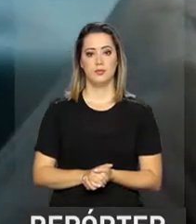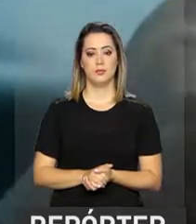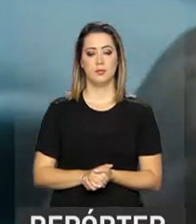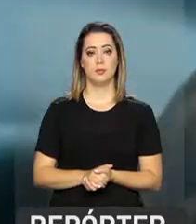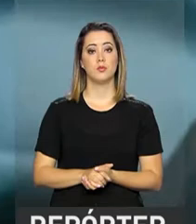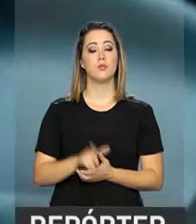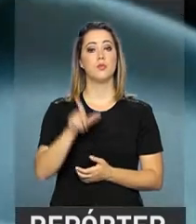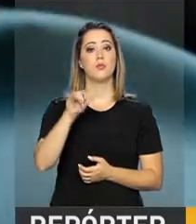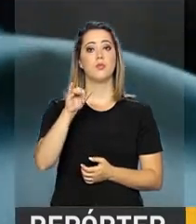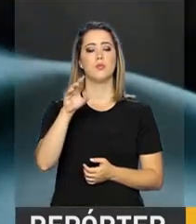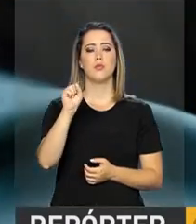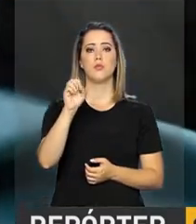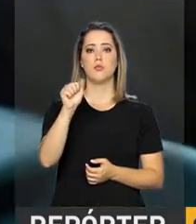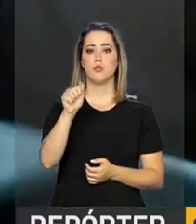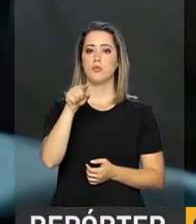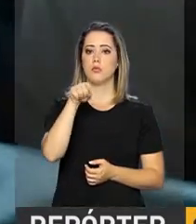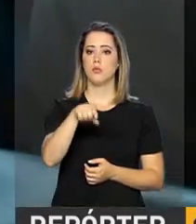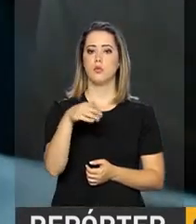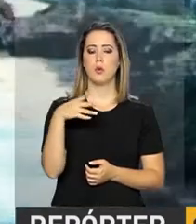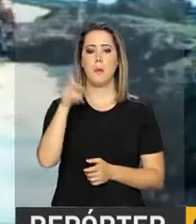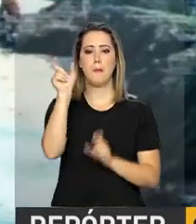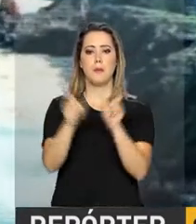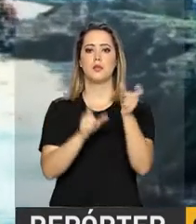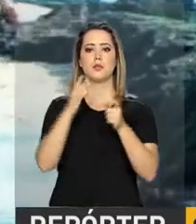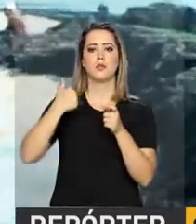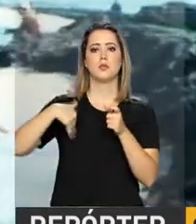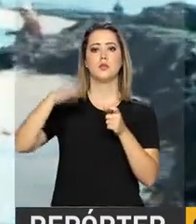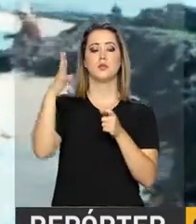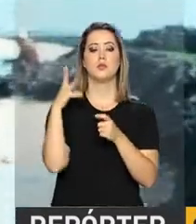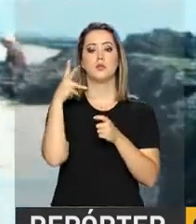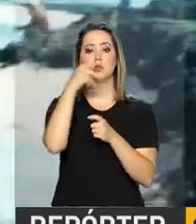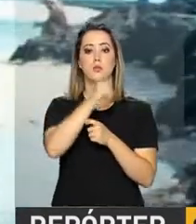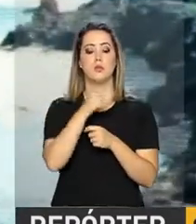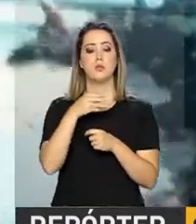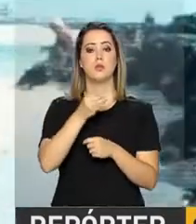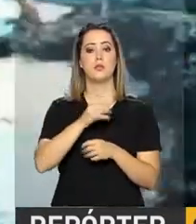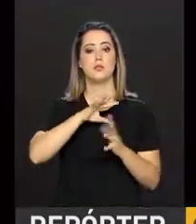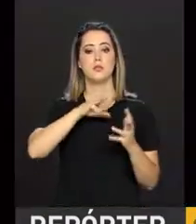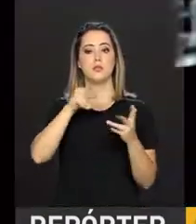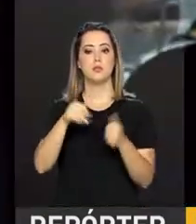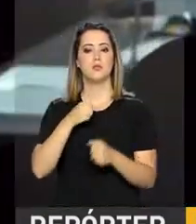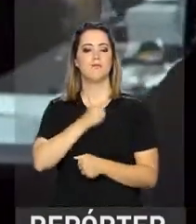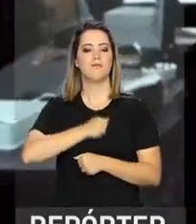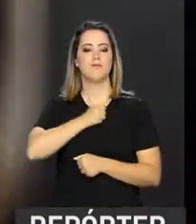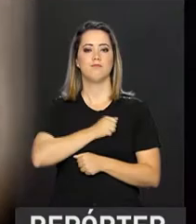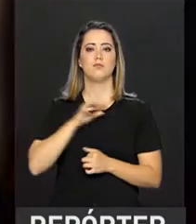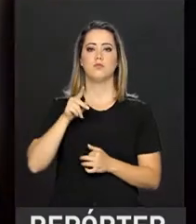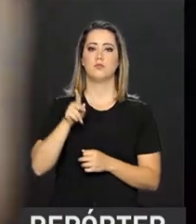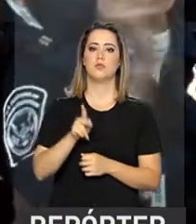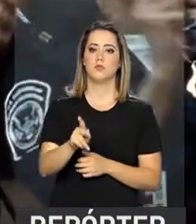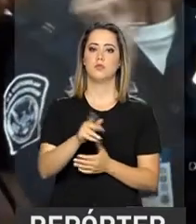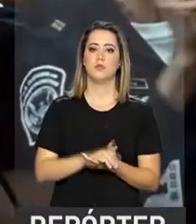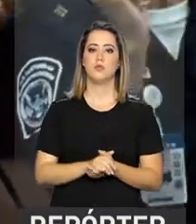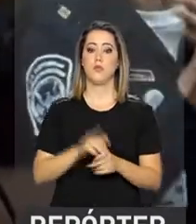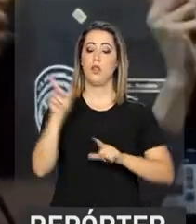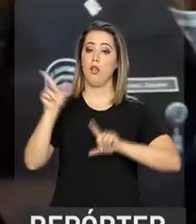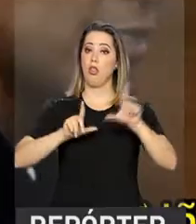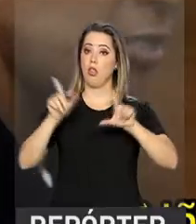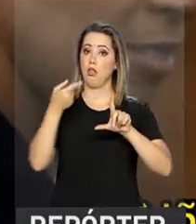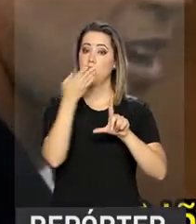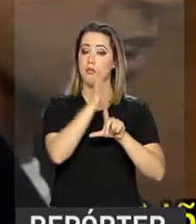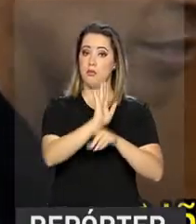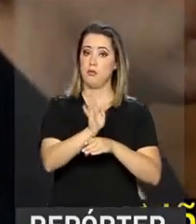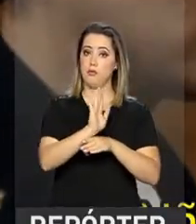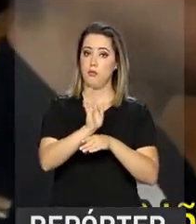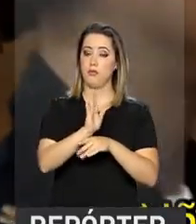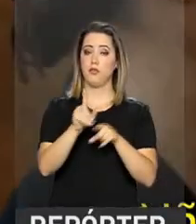Luísa, a pessoa mais linda do mundo e quem vou sentir saudades o tempo todo. As cenas são do filme Olhos Azuis.